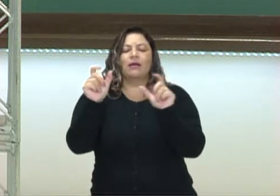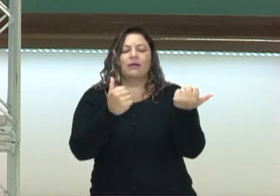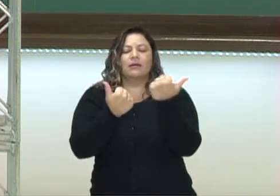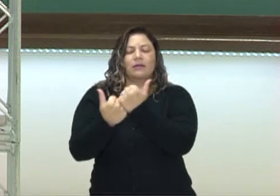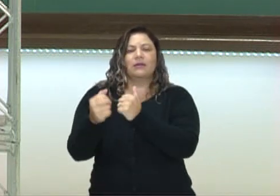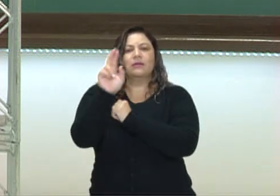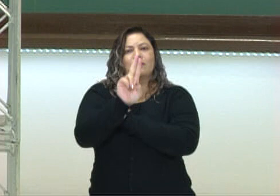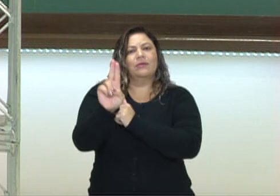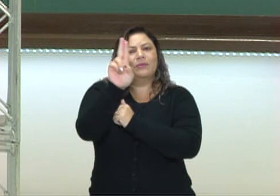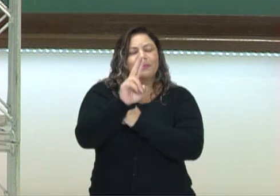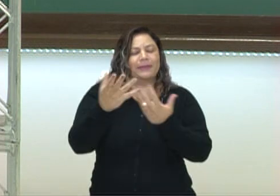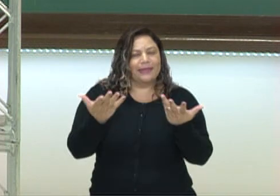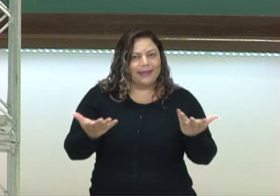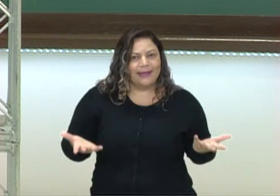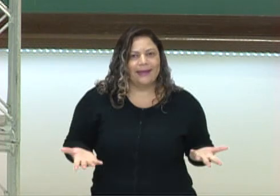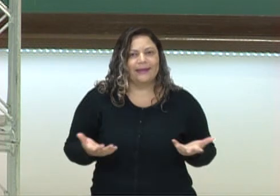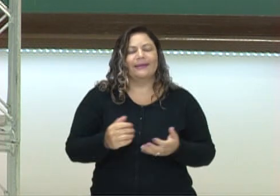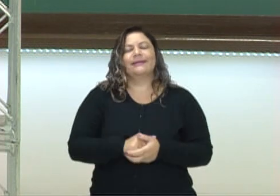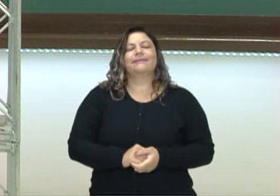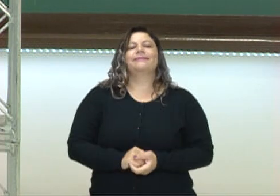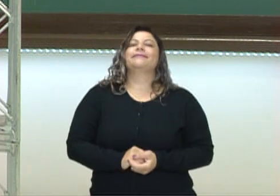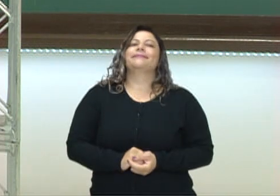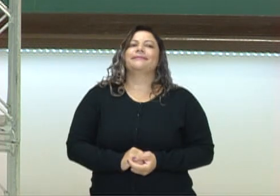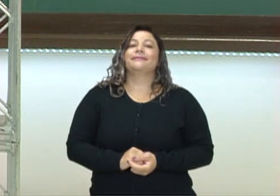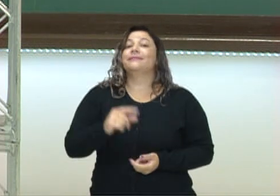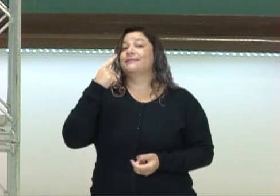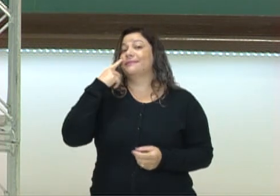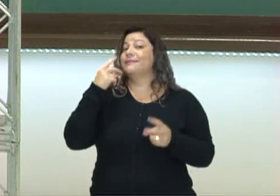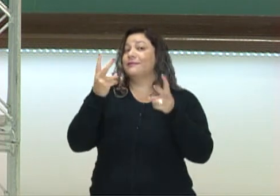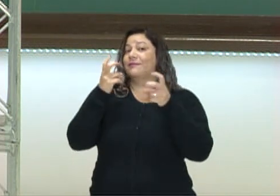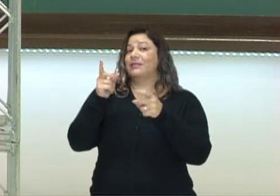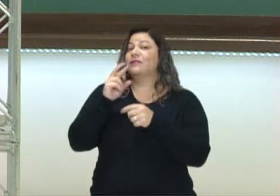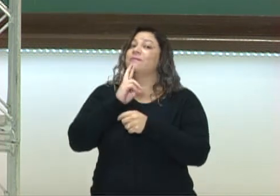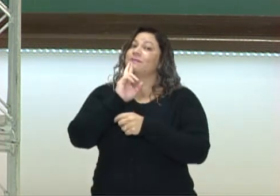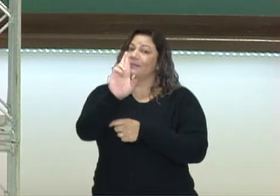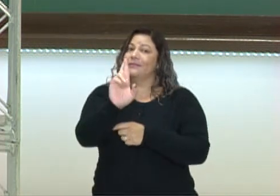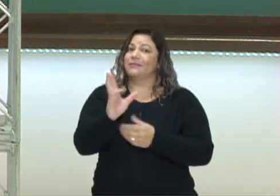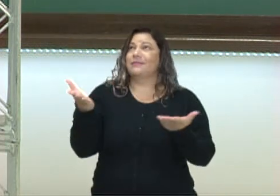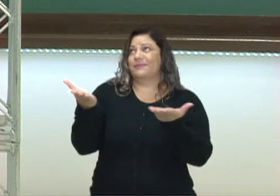para evitar essa substituição? Vejamos a resposta.